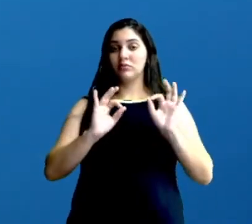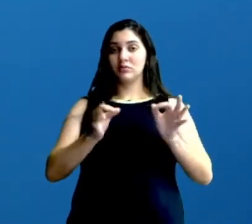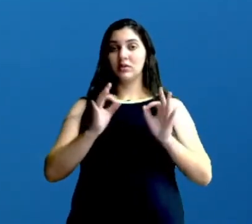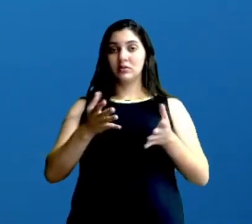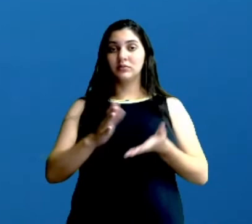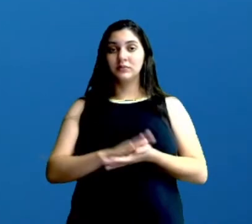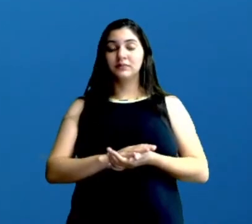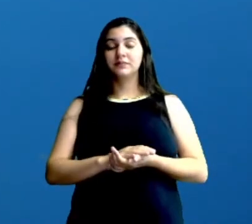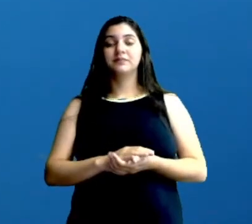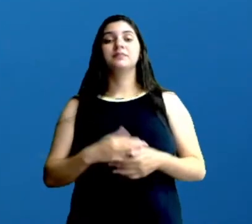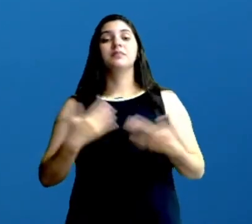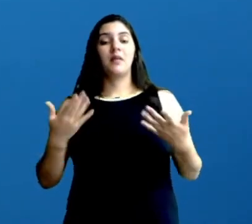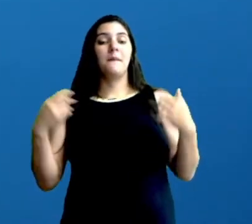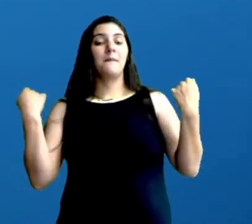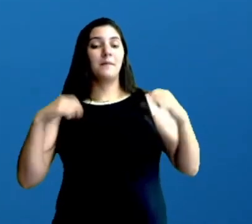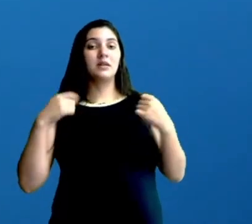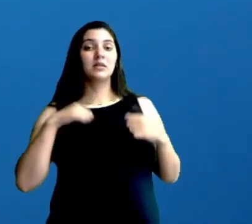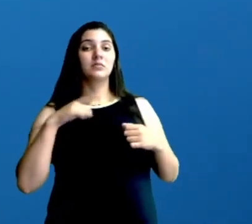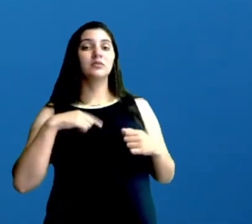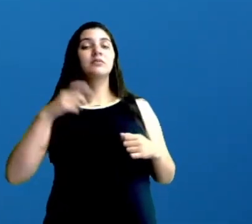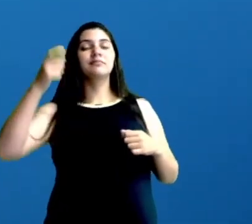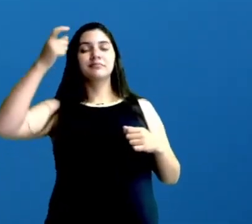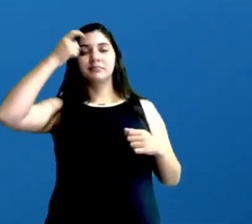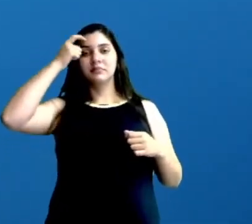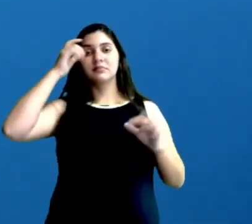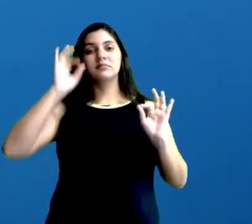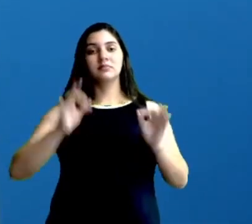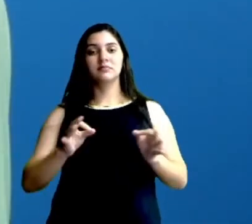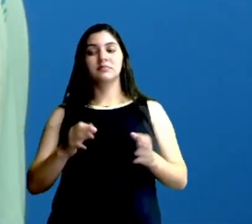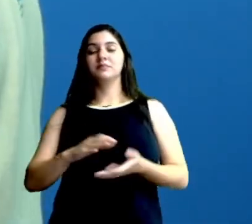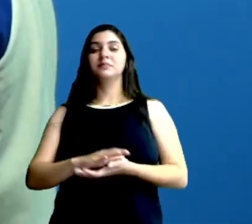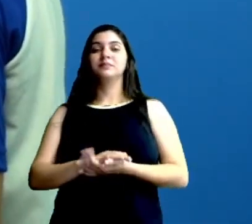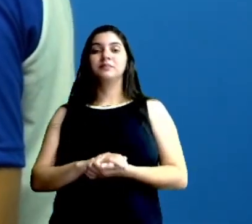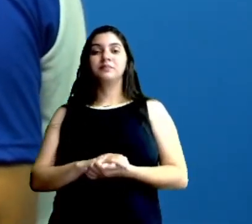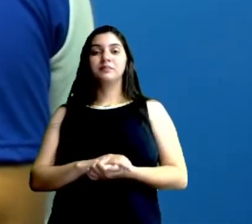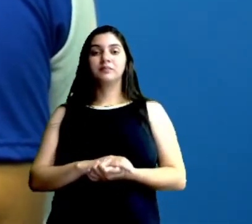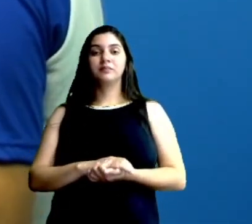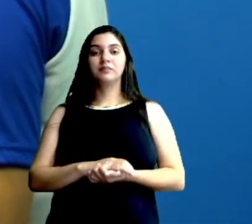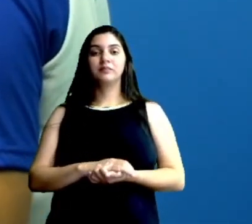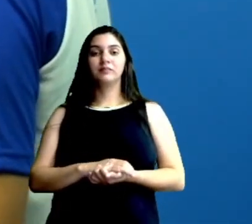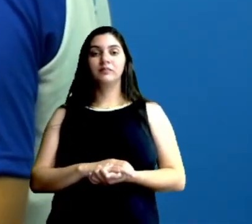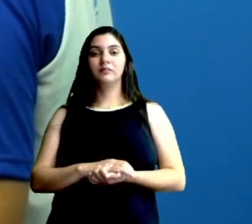certo? Então, também temos que ter essa consciência, certo?